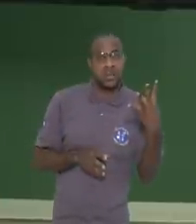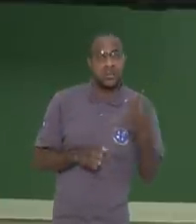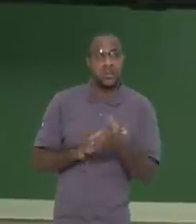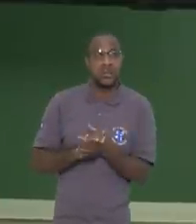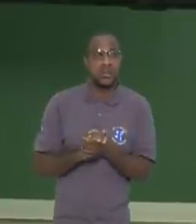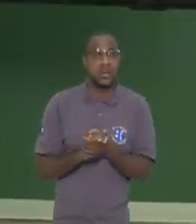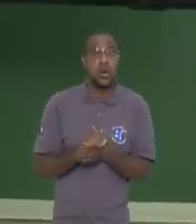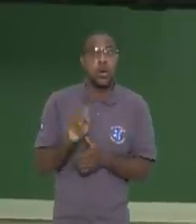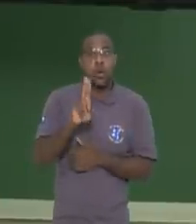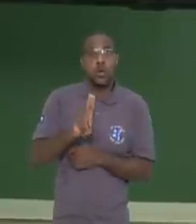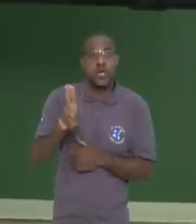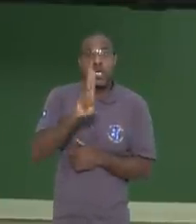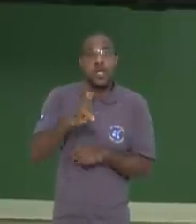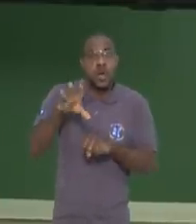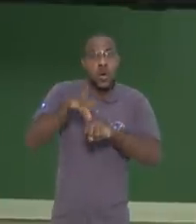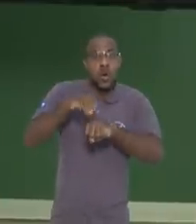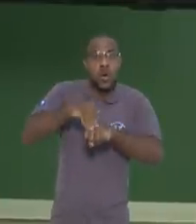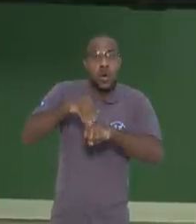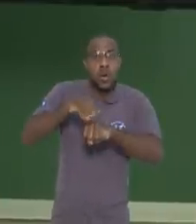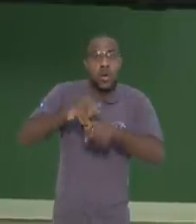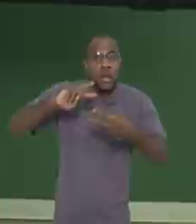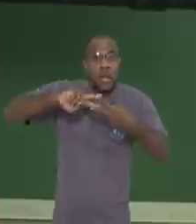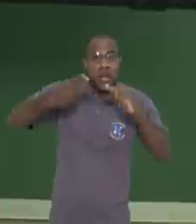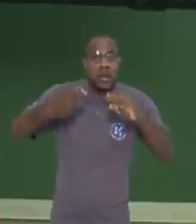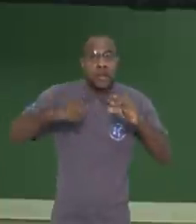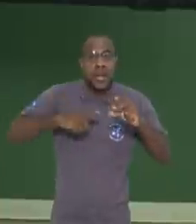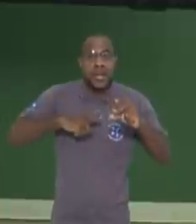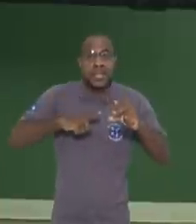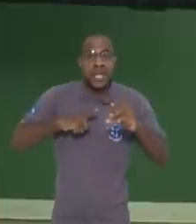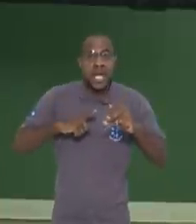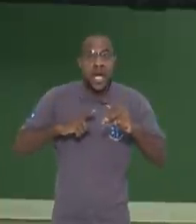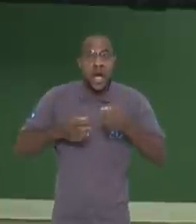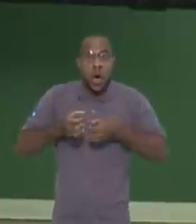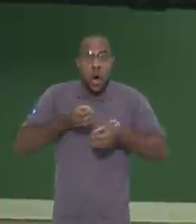Clonagem, utilização de conhecimento genético para obter organismos com